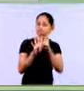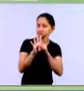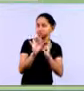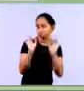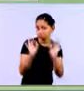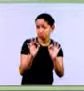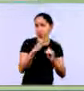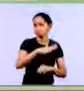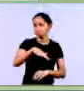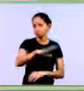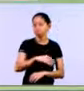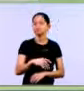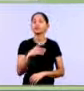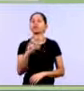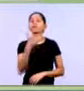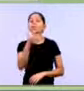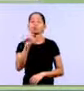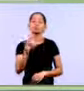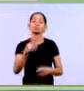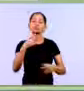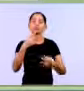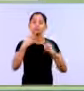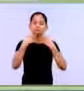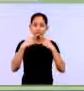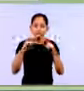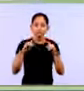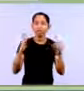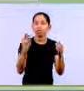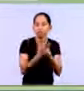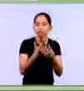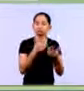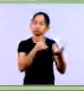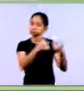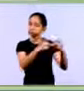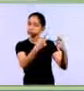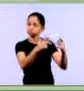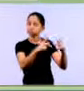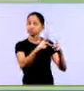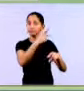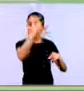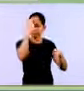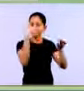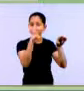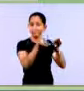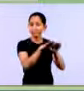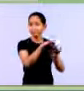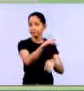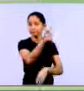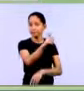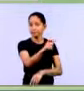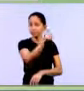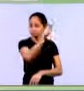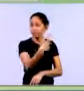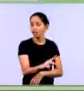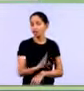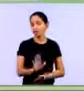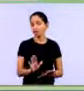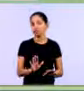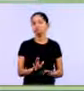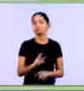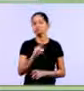tem. Recursos ou reclamações administrativas são do sujeito passivo, quando ele discorda do